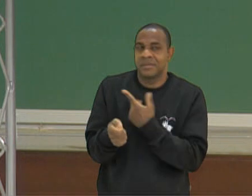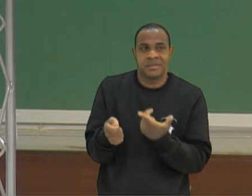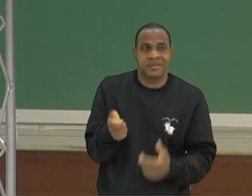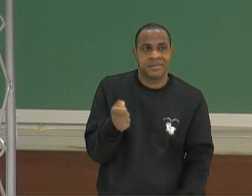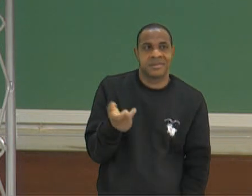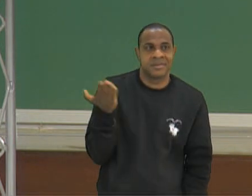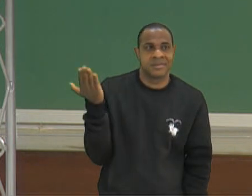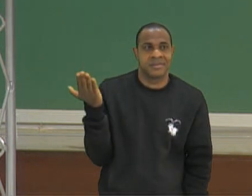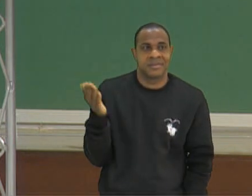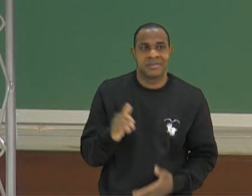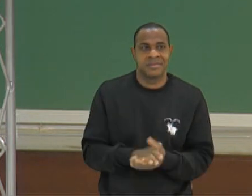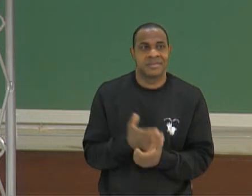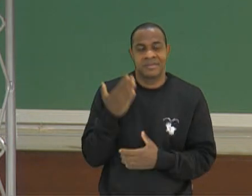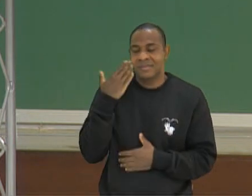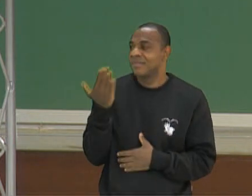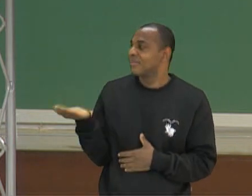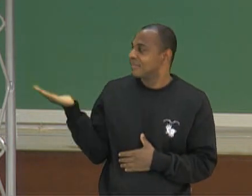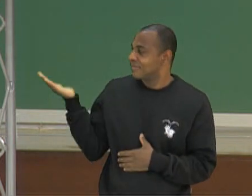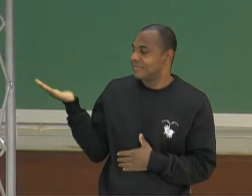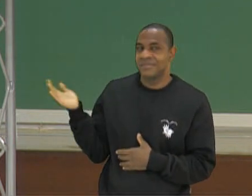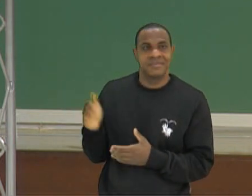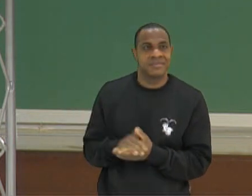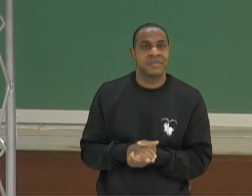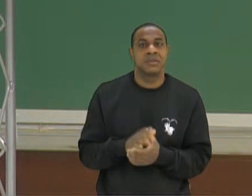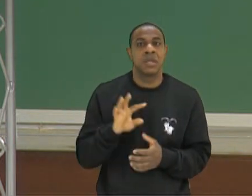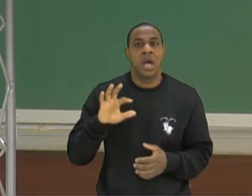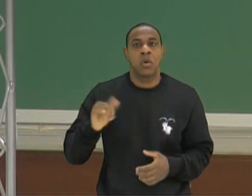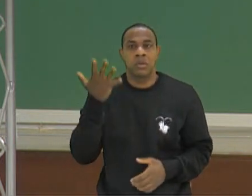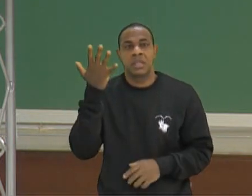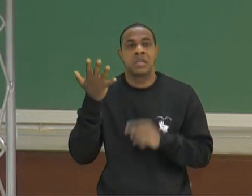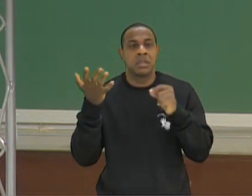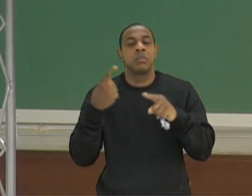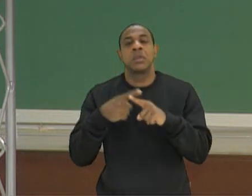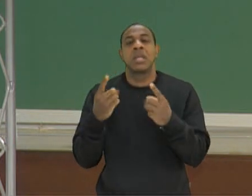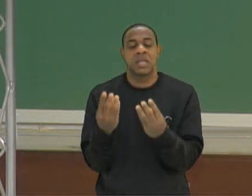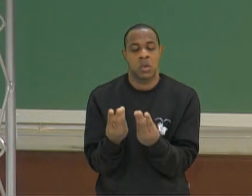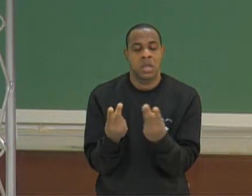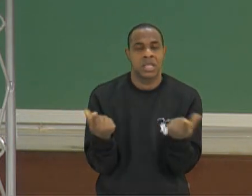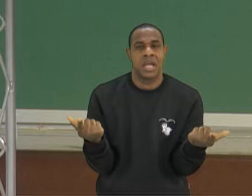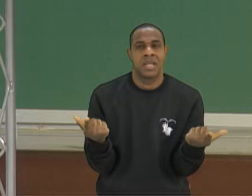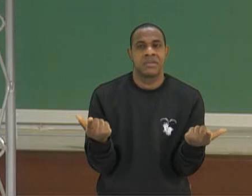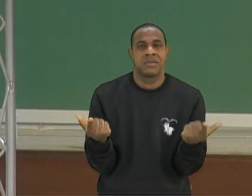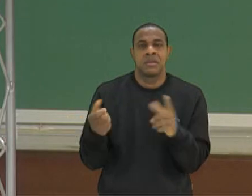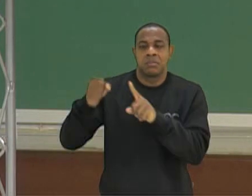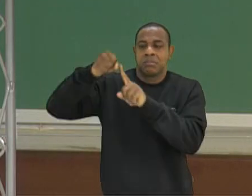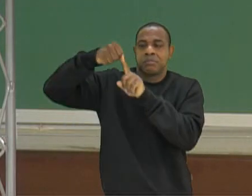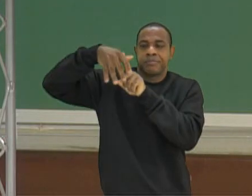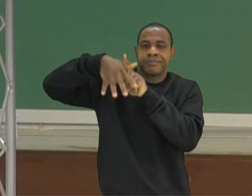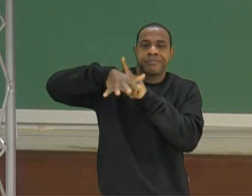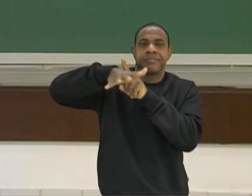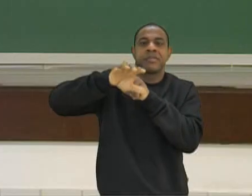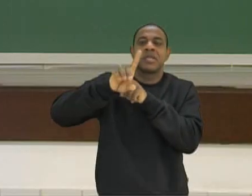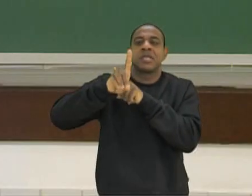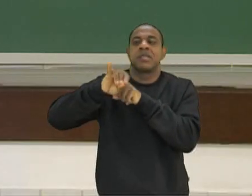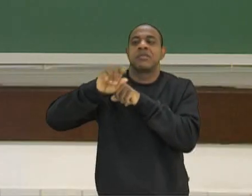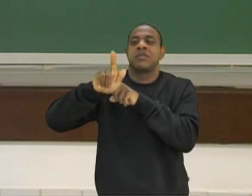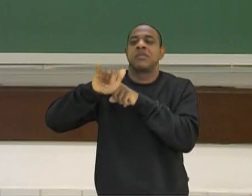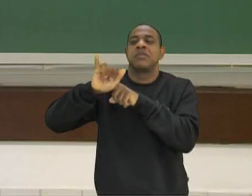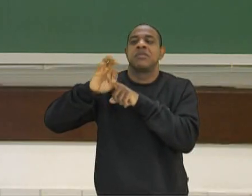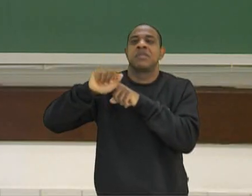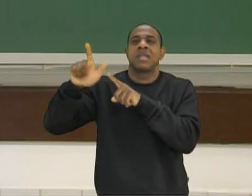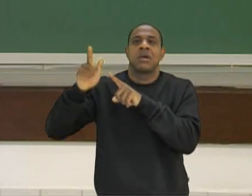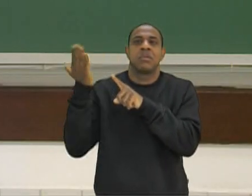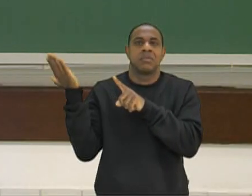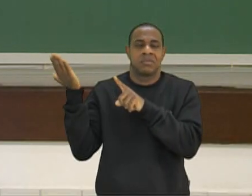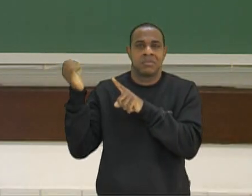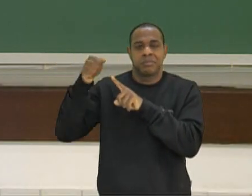programação independente. Olha que bacana. Isso tudo acontece por causa da qualidade do sinal digital. Daí você pode me questionar,